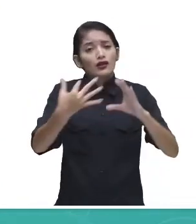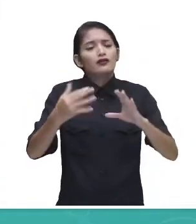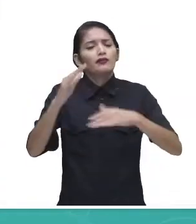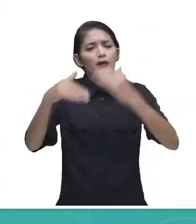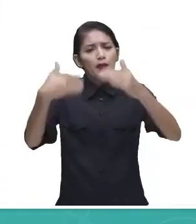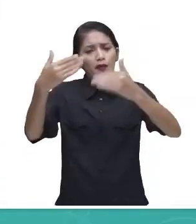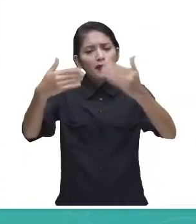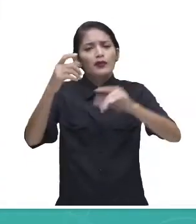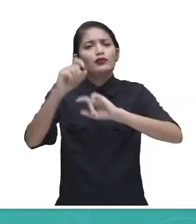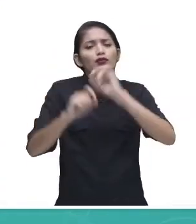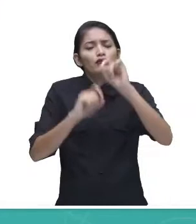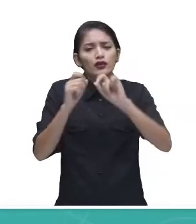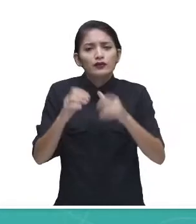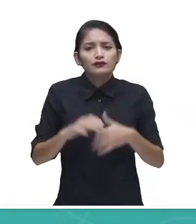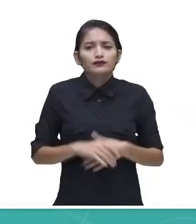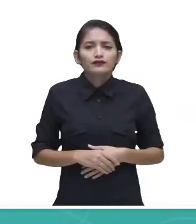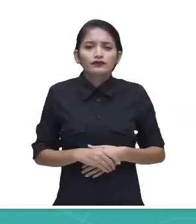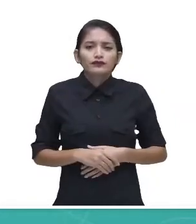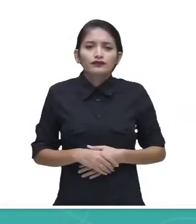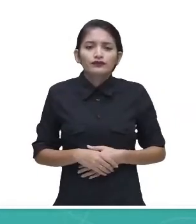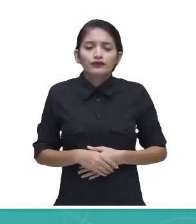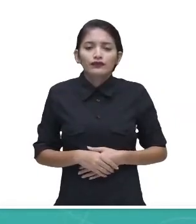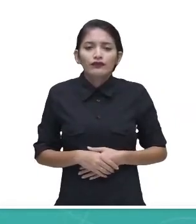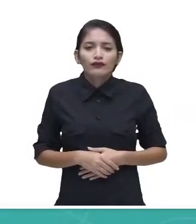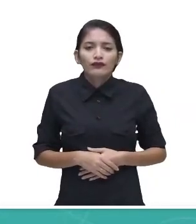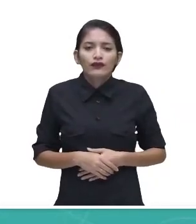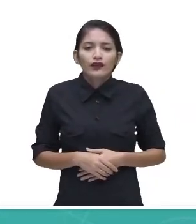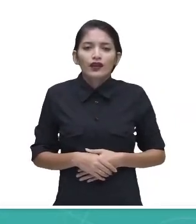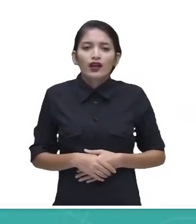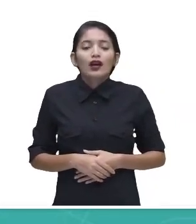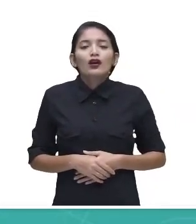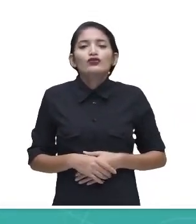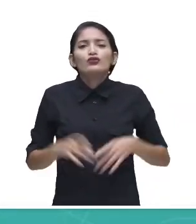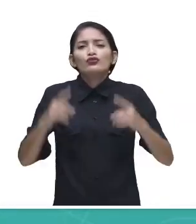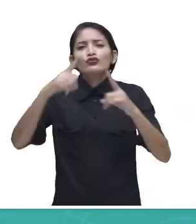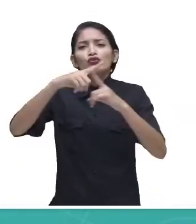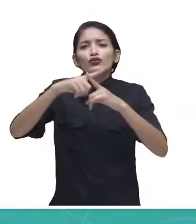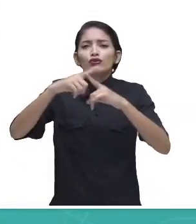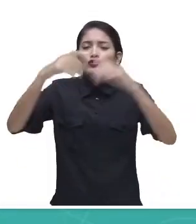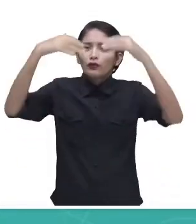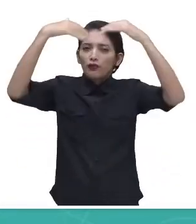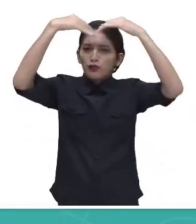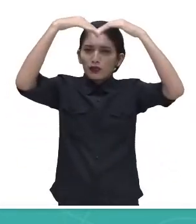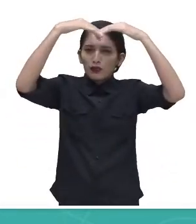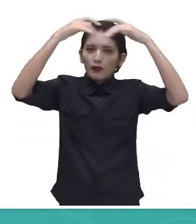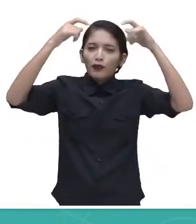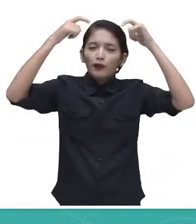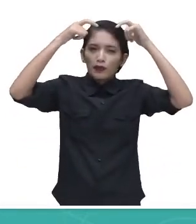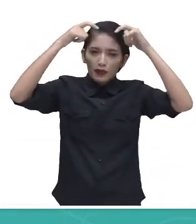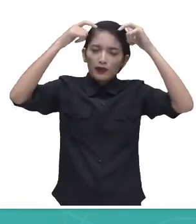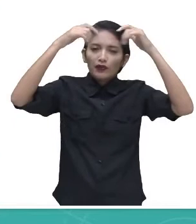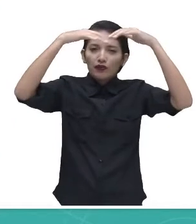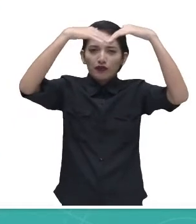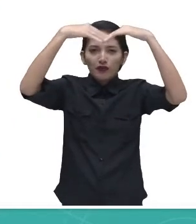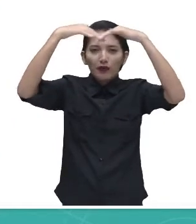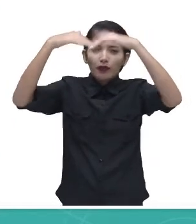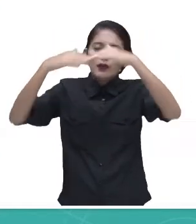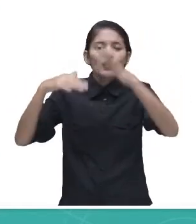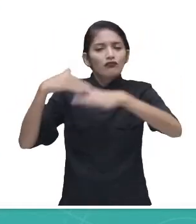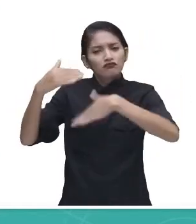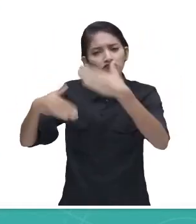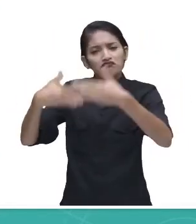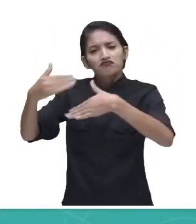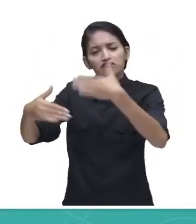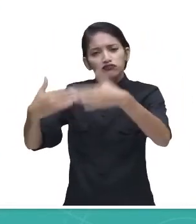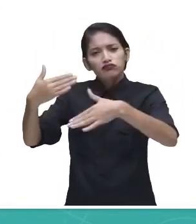nosso desenvolvimento, é o nosso volume cerebral. Reparem aí, ó, lá na antiguidade, há milhões de anos, nosso